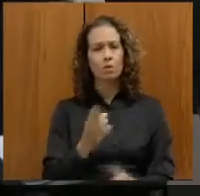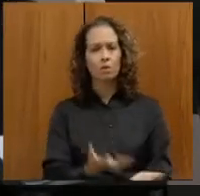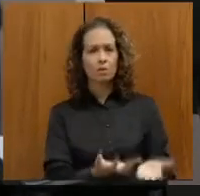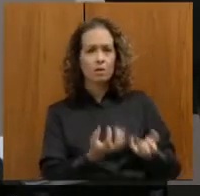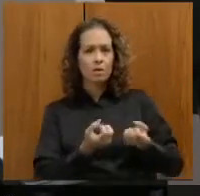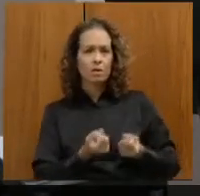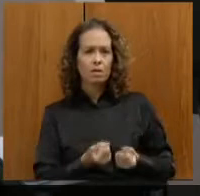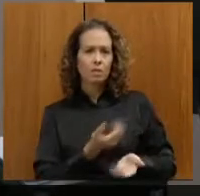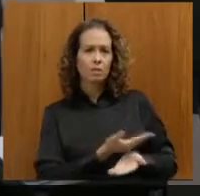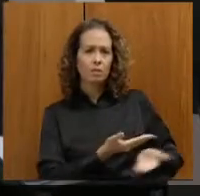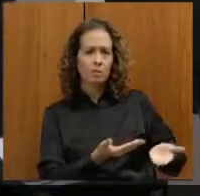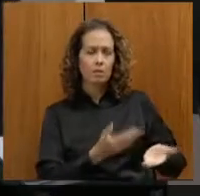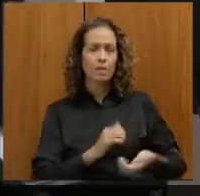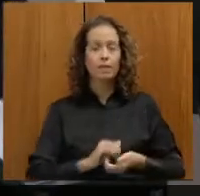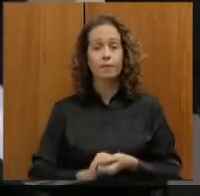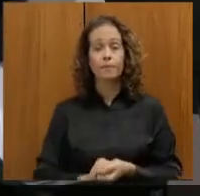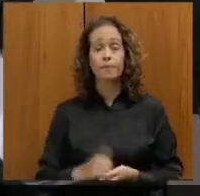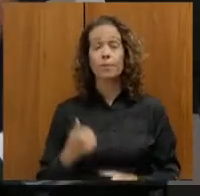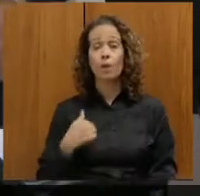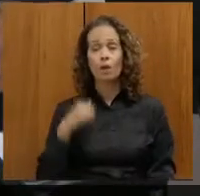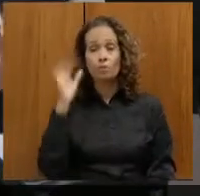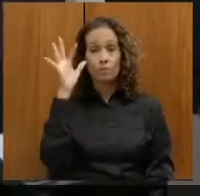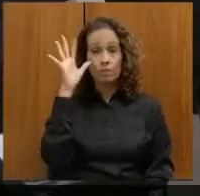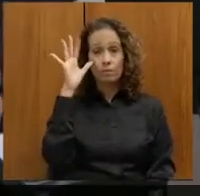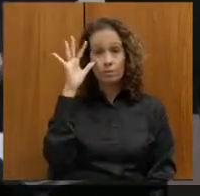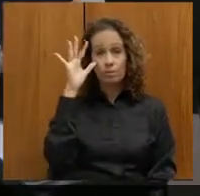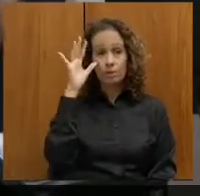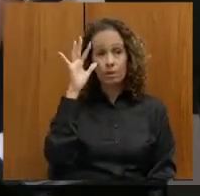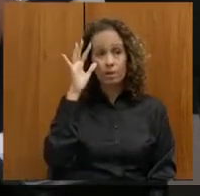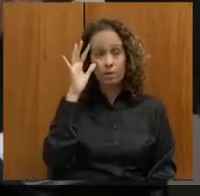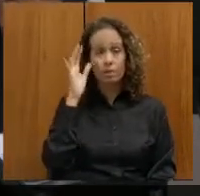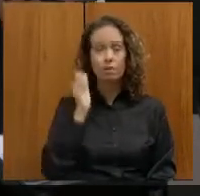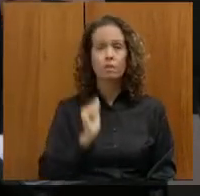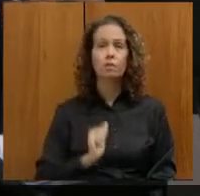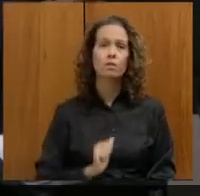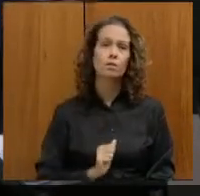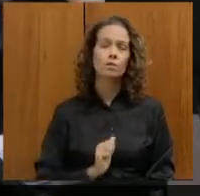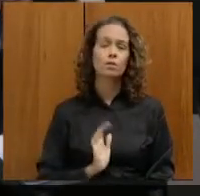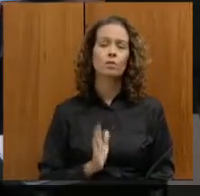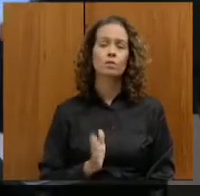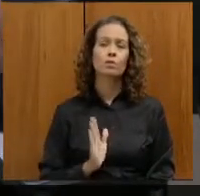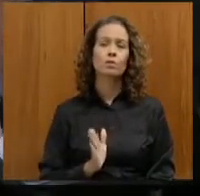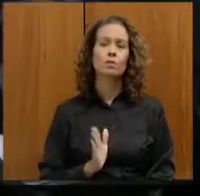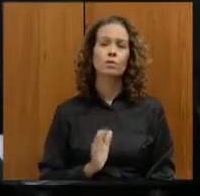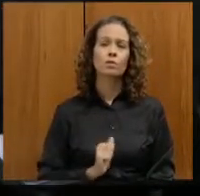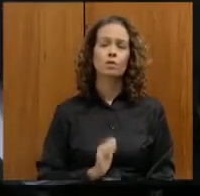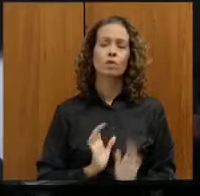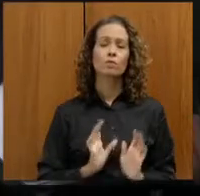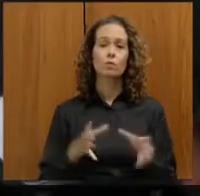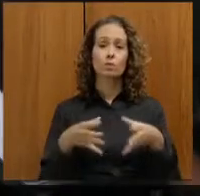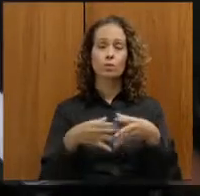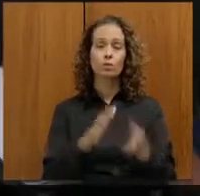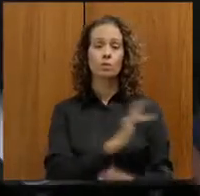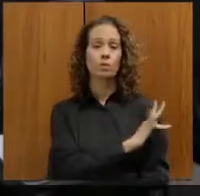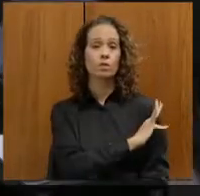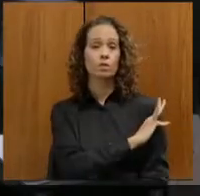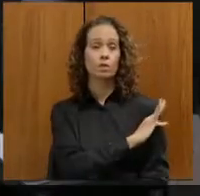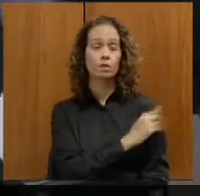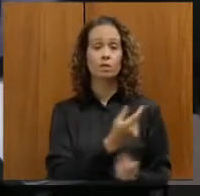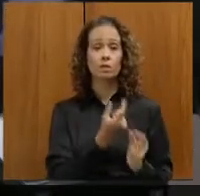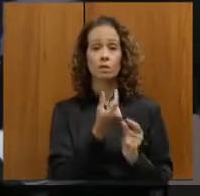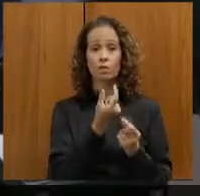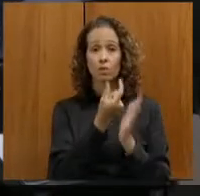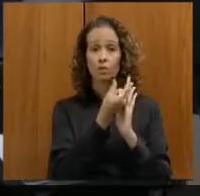redes eu acompanhei aqui a a comissão de fiscalização financeira